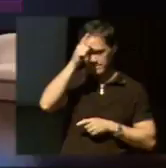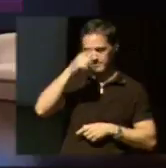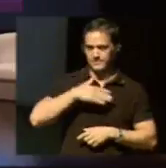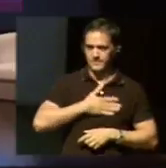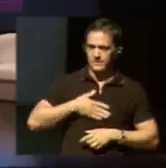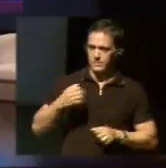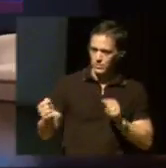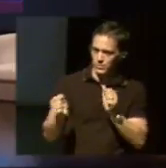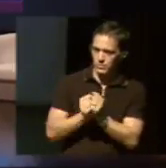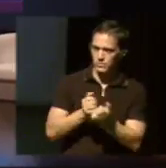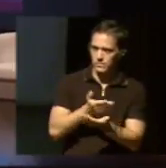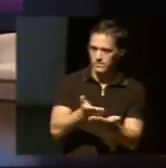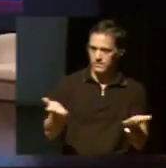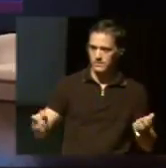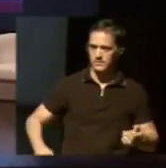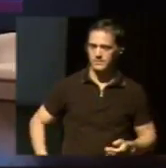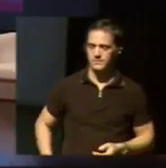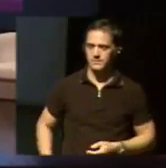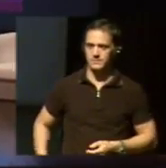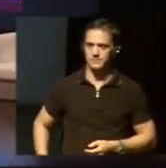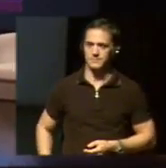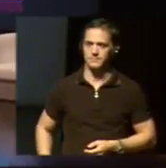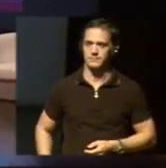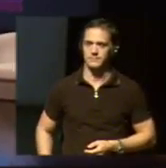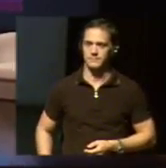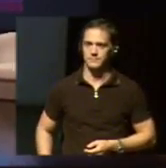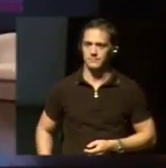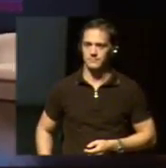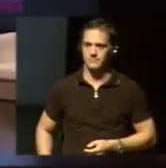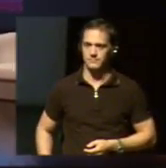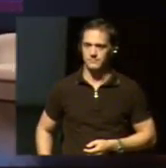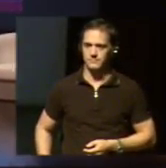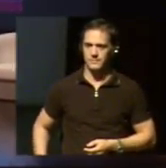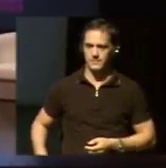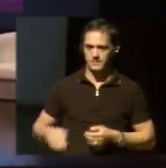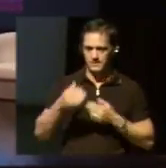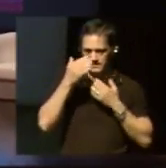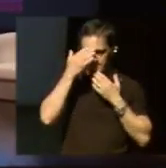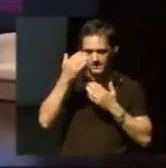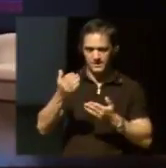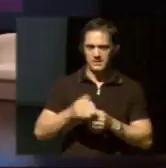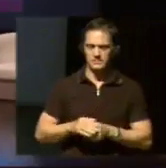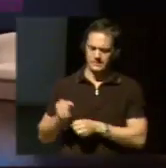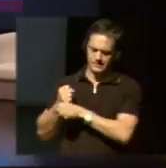sein. Und ich möchte mich bedanken, dass ich jetzt nach vielen Jahren